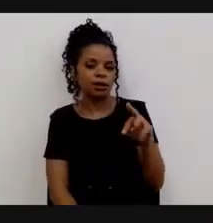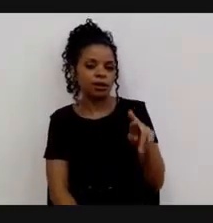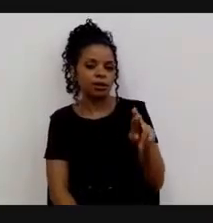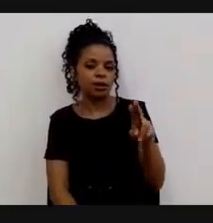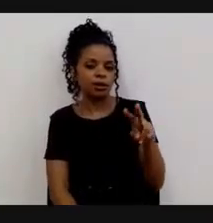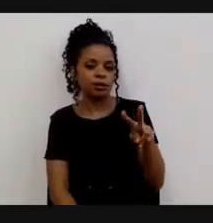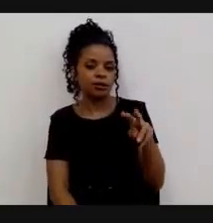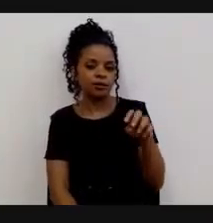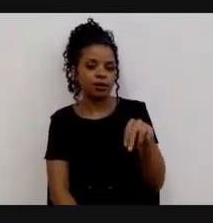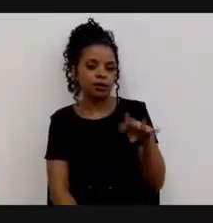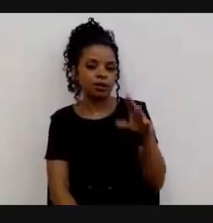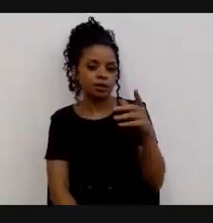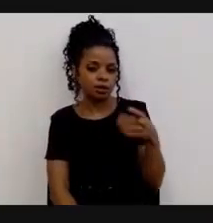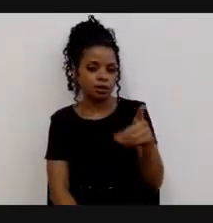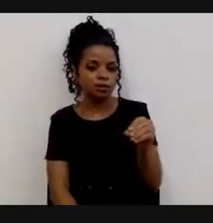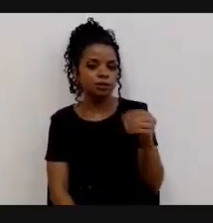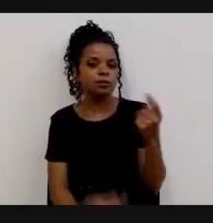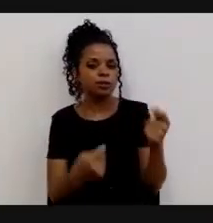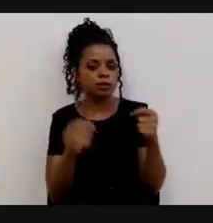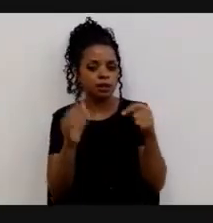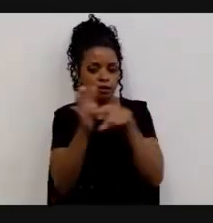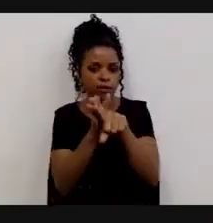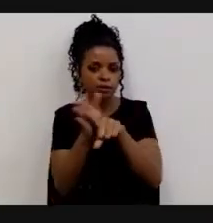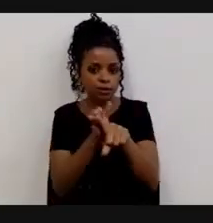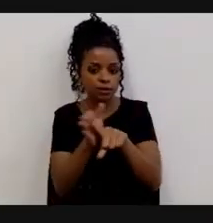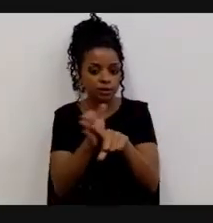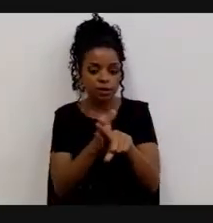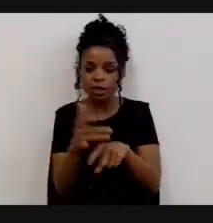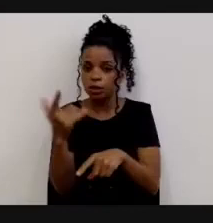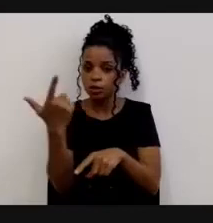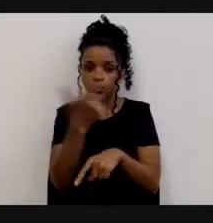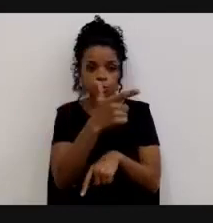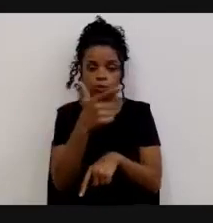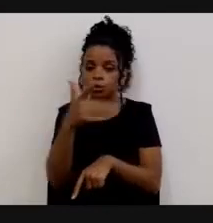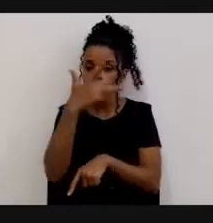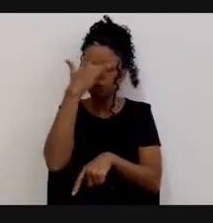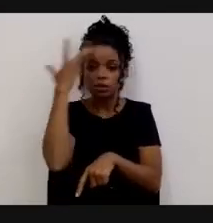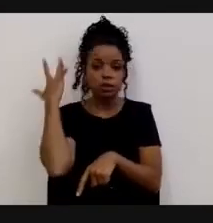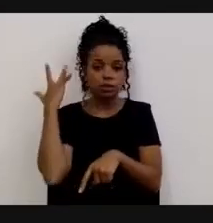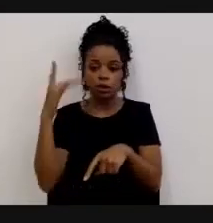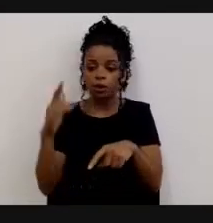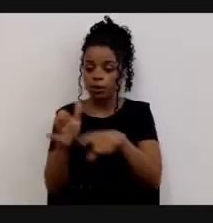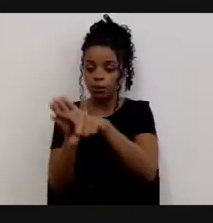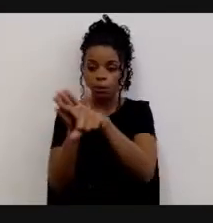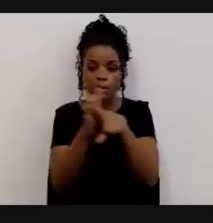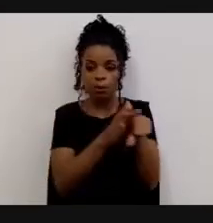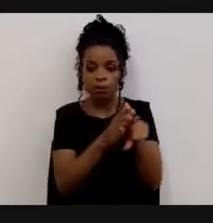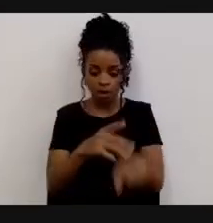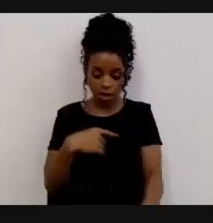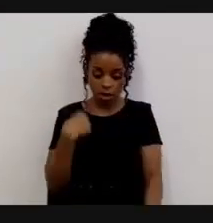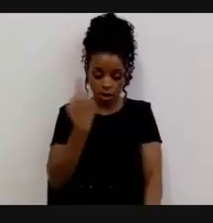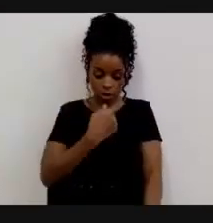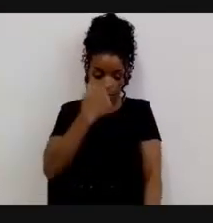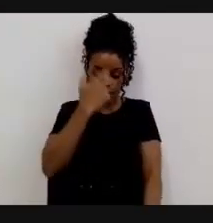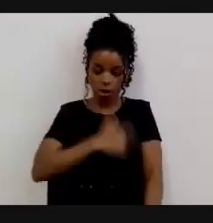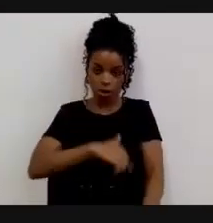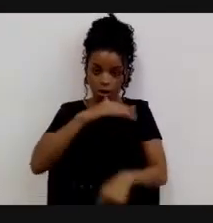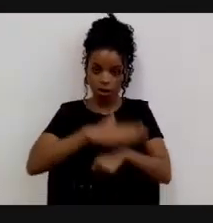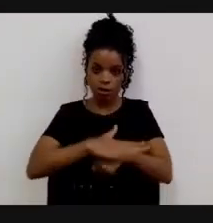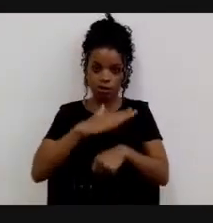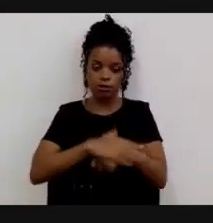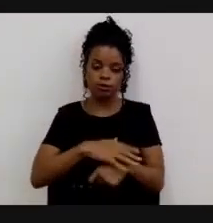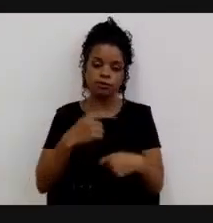estudos que não tinha outra pessoa produzindo, não tinha outro órgão produzindo. Eram coisas que nós tínhamos que fazer, né, para poder dar conta do